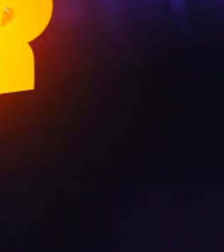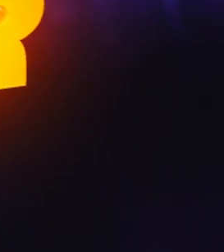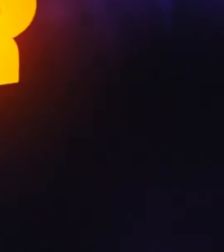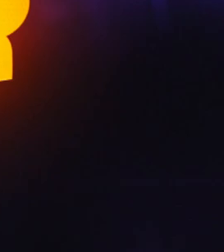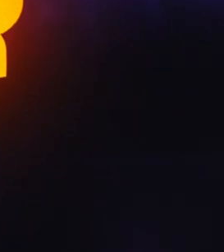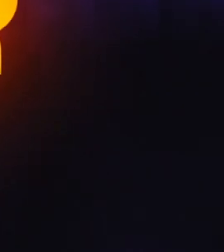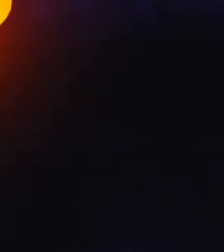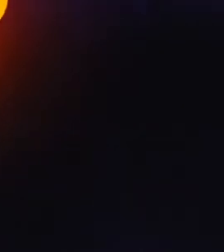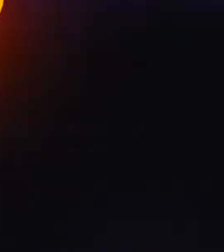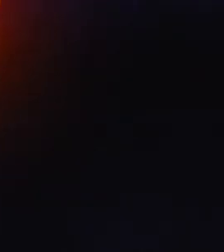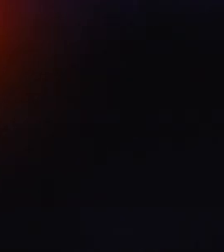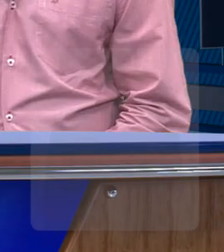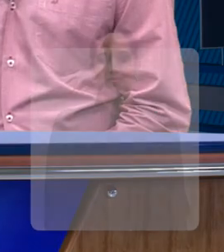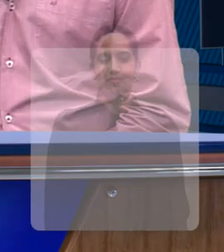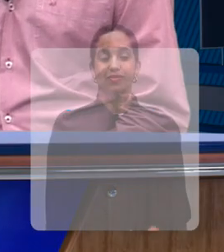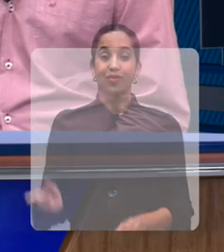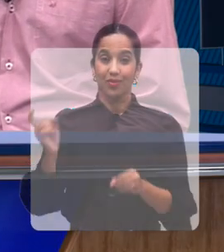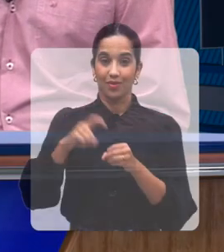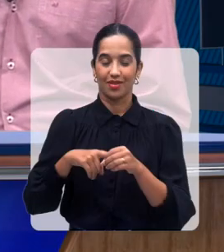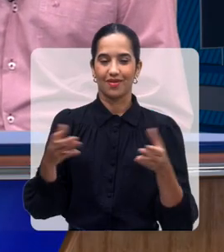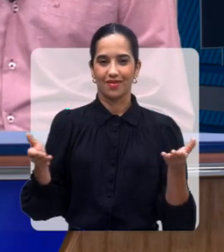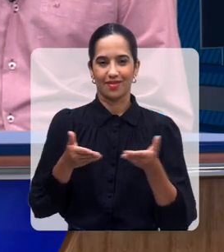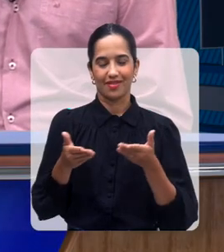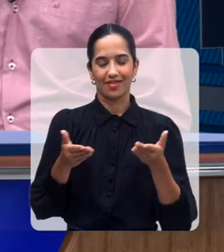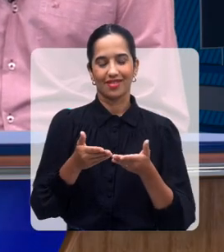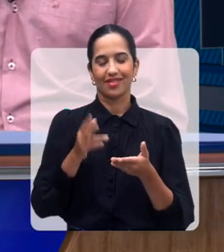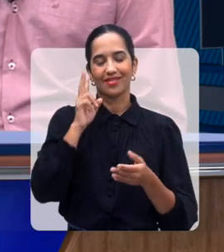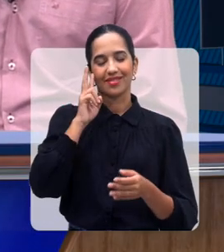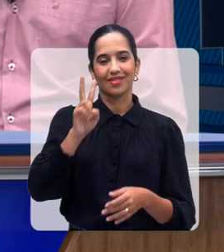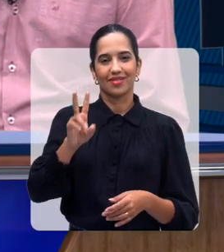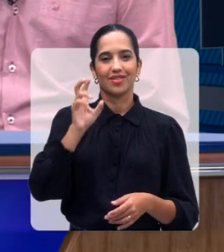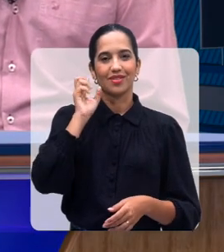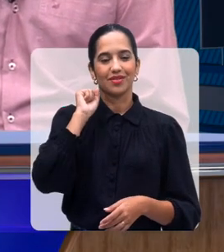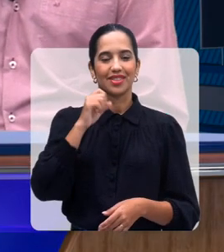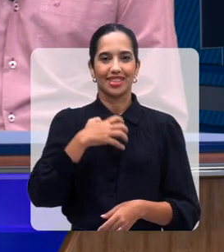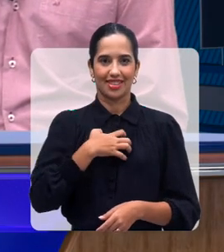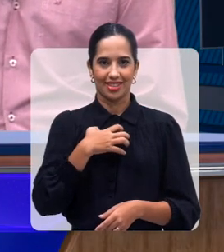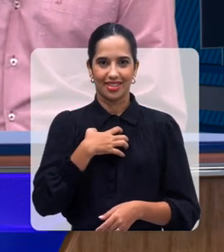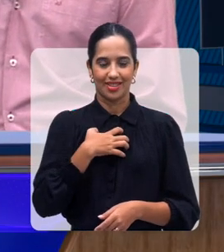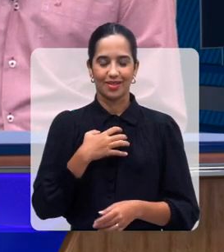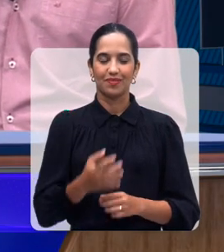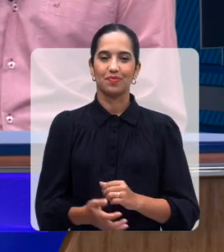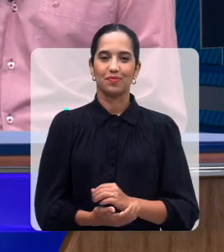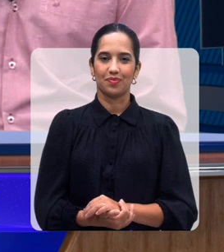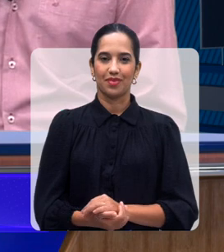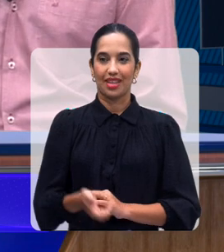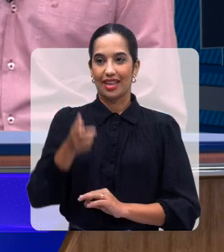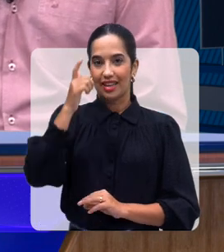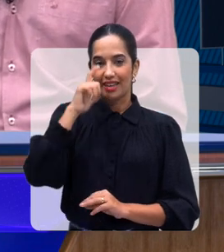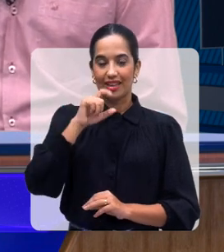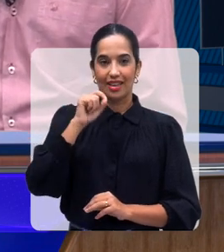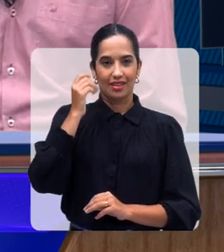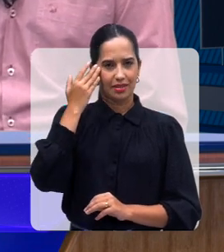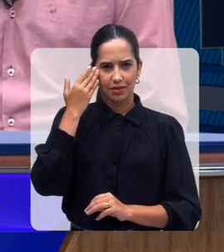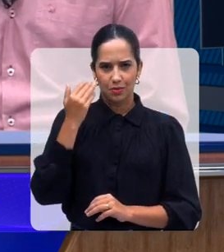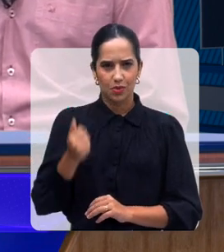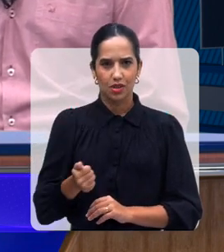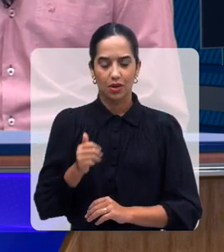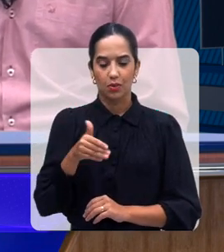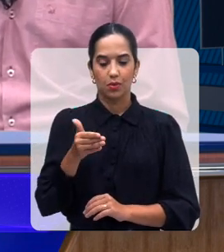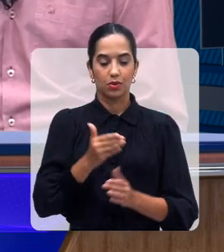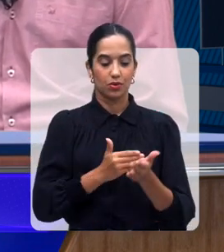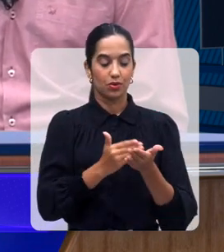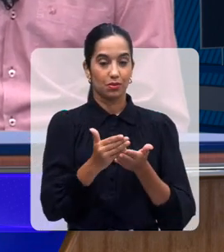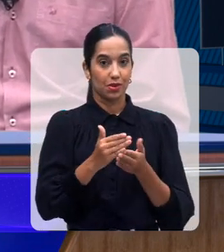Ver, ouvir, sentir. De volta, apresentando Ver, Ouvir, Sentir. O Ver, Ouvir, Sentir, para quem não sabe, quando